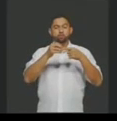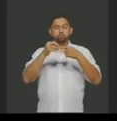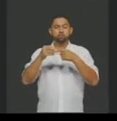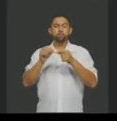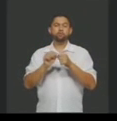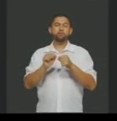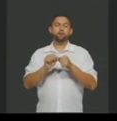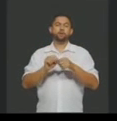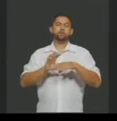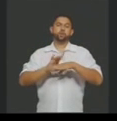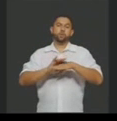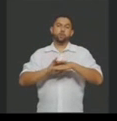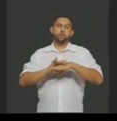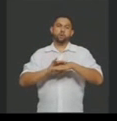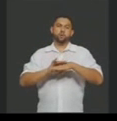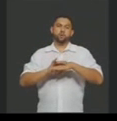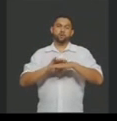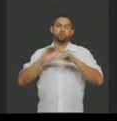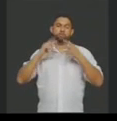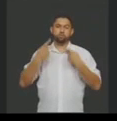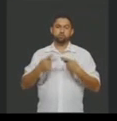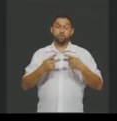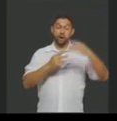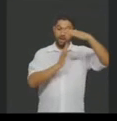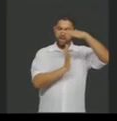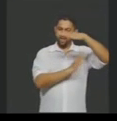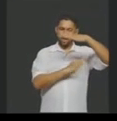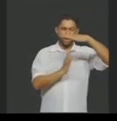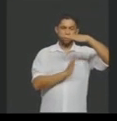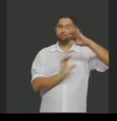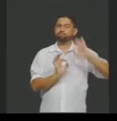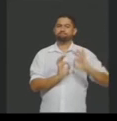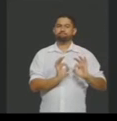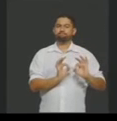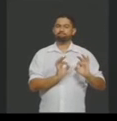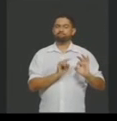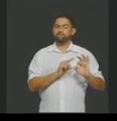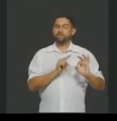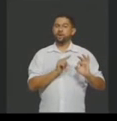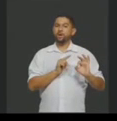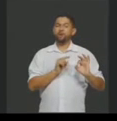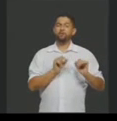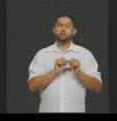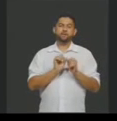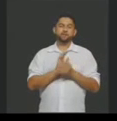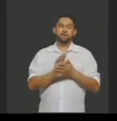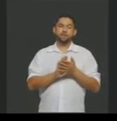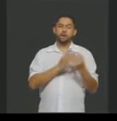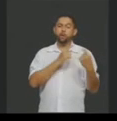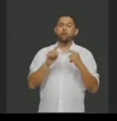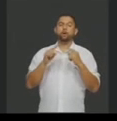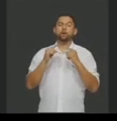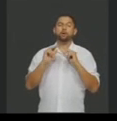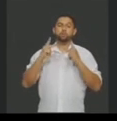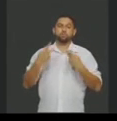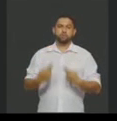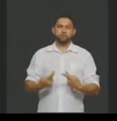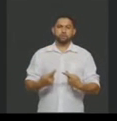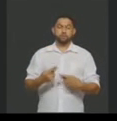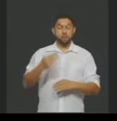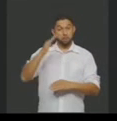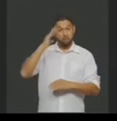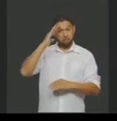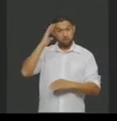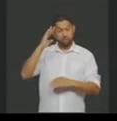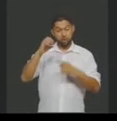doenças. As algas, não, né? De uma maneira geral, algas não causam doenças. E as principais doenças causadas